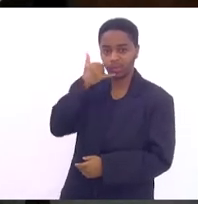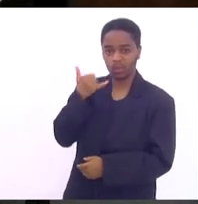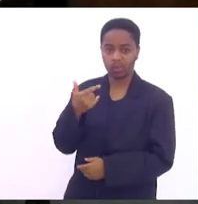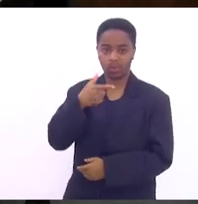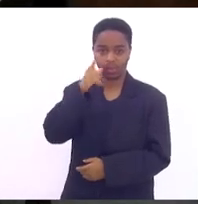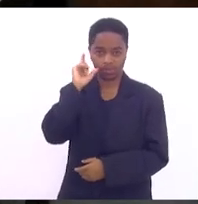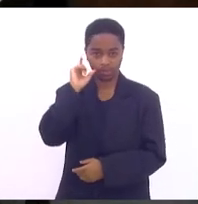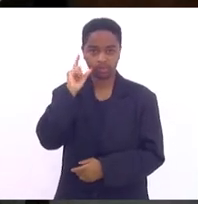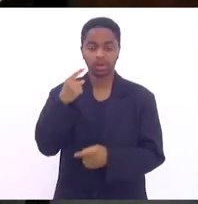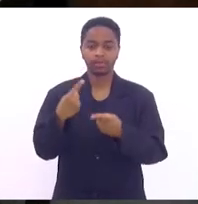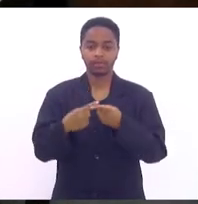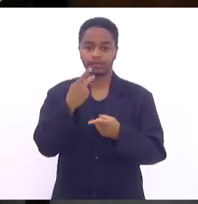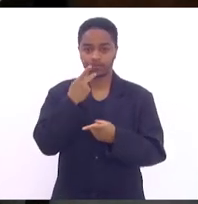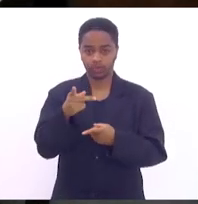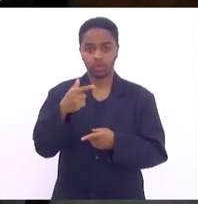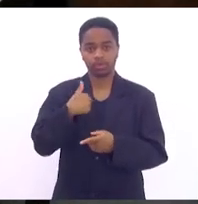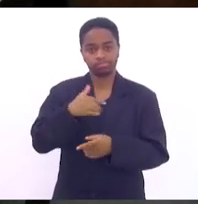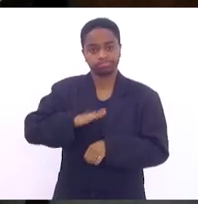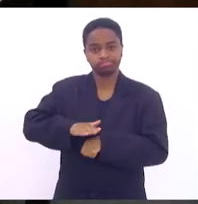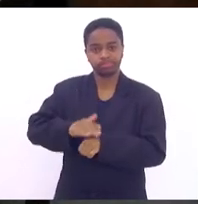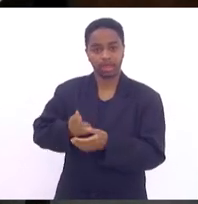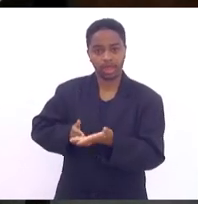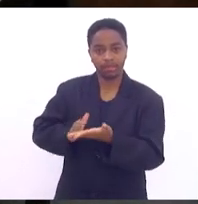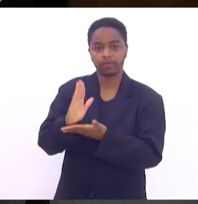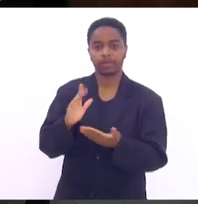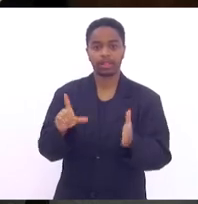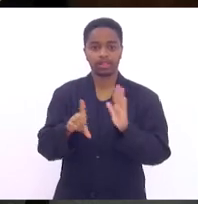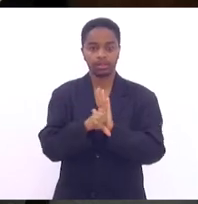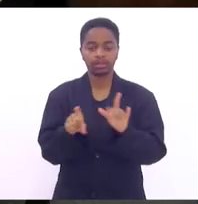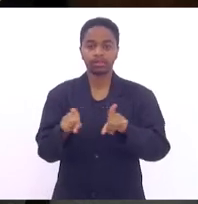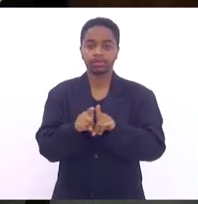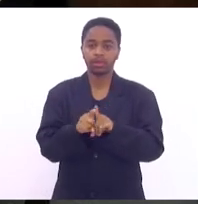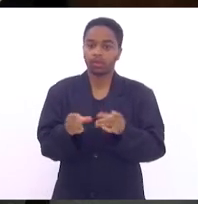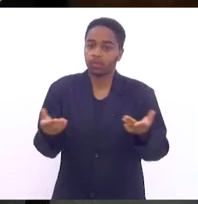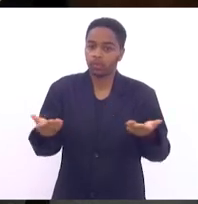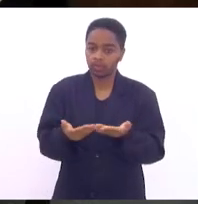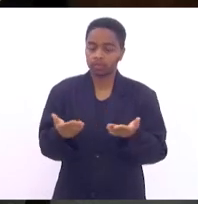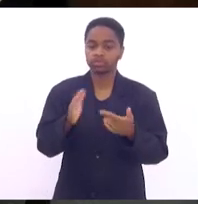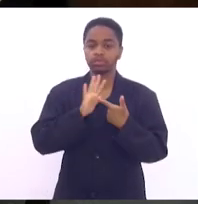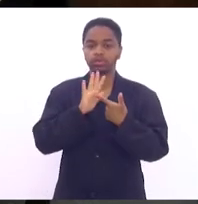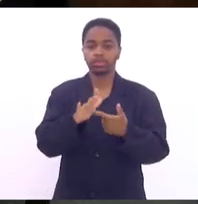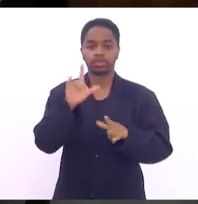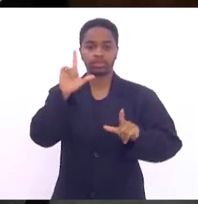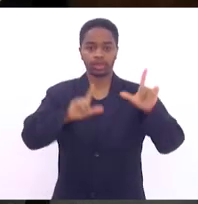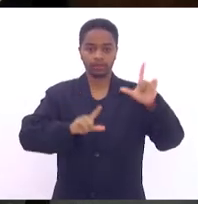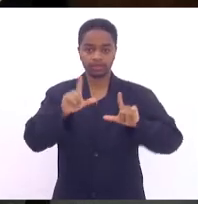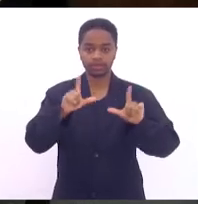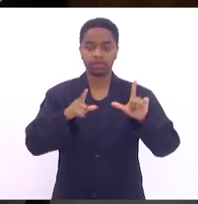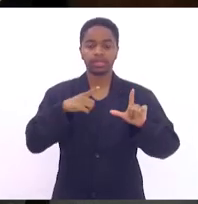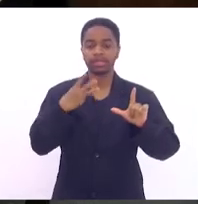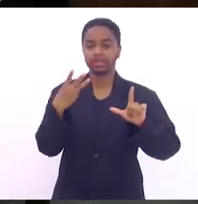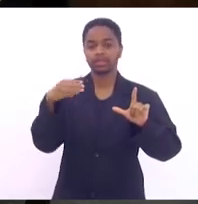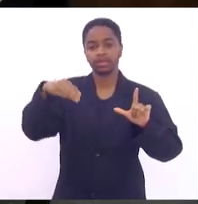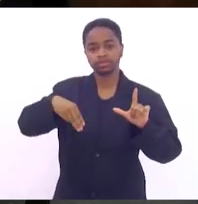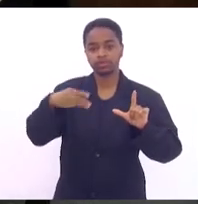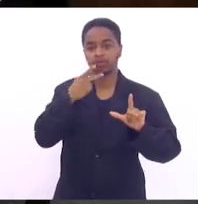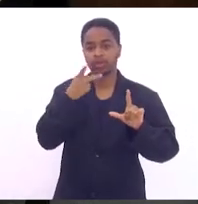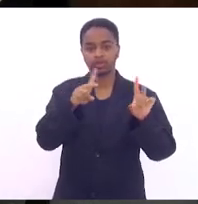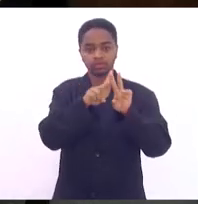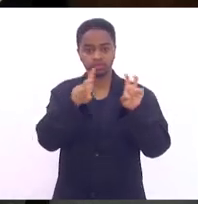ele me ligou ontem para falar que sancionaria a lei, hoje já teve no RJ1, a matéria de mais de 3 minutos sobre